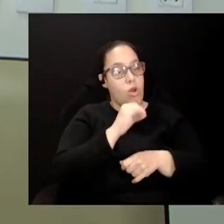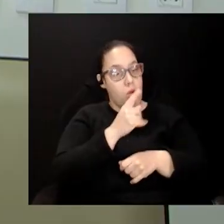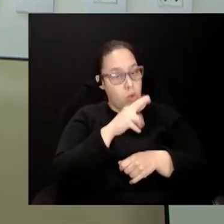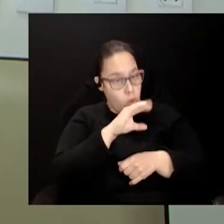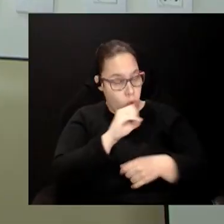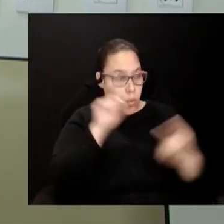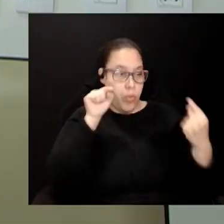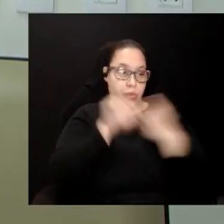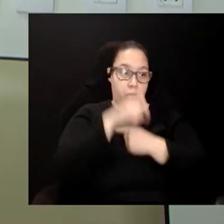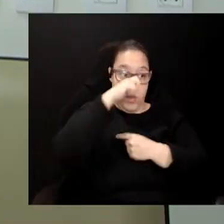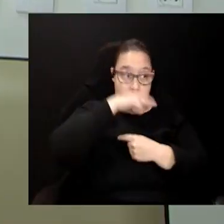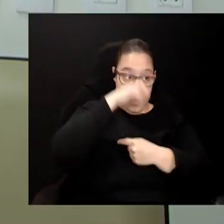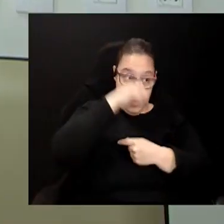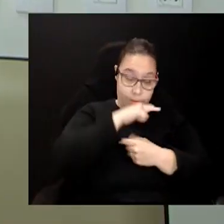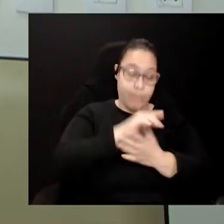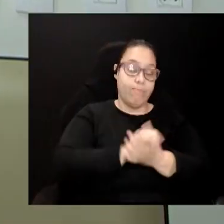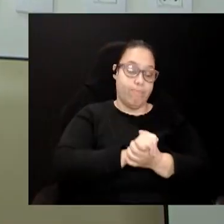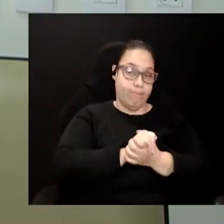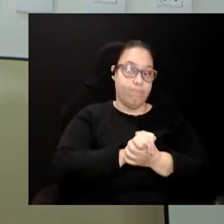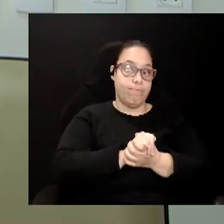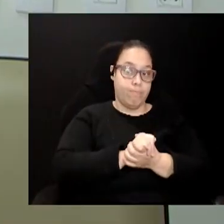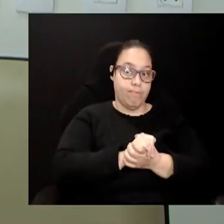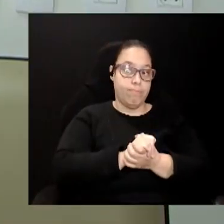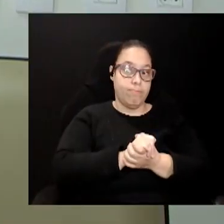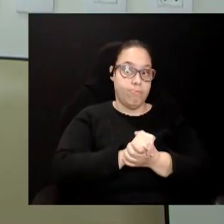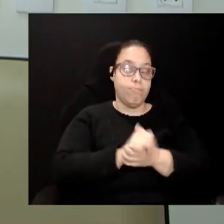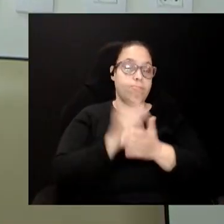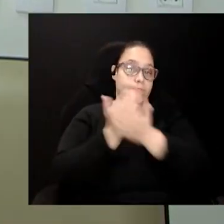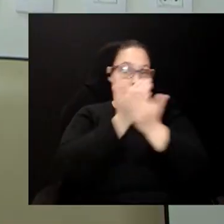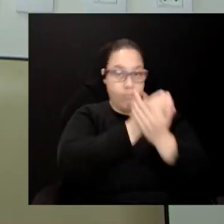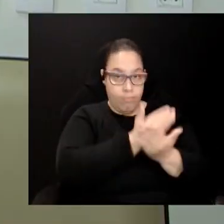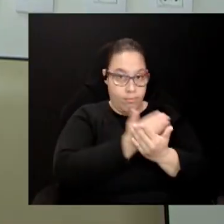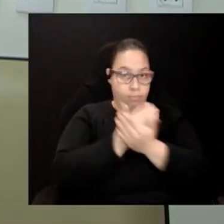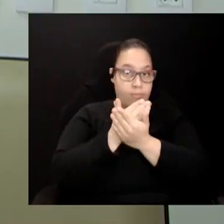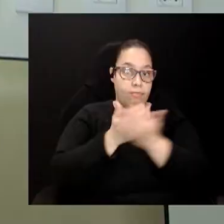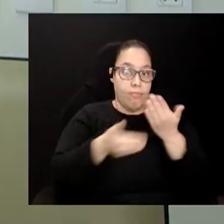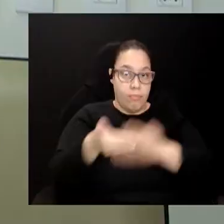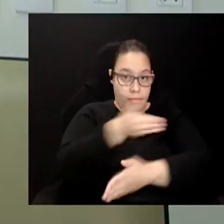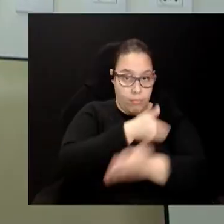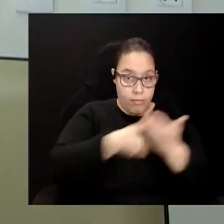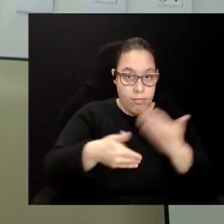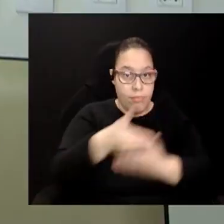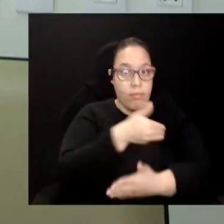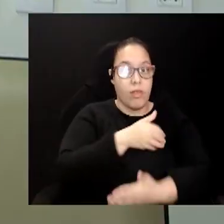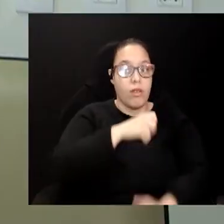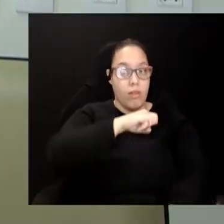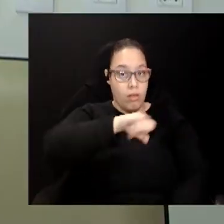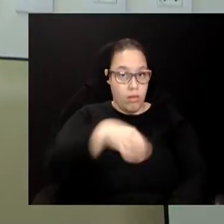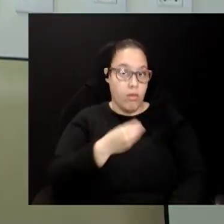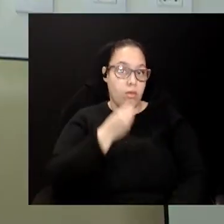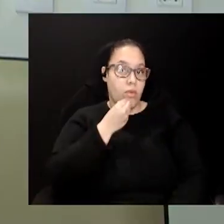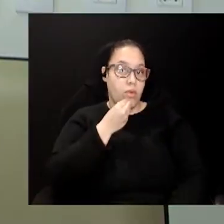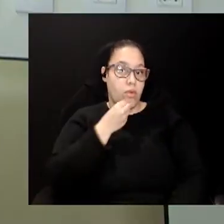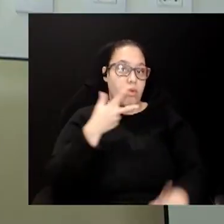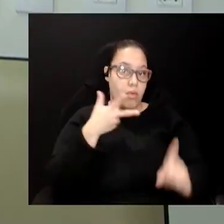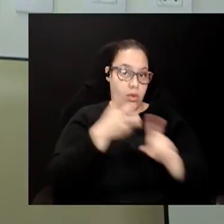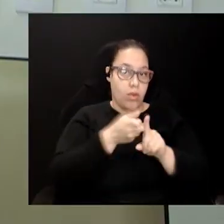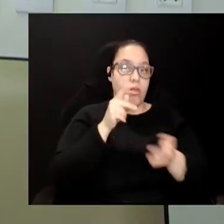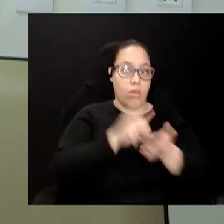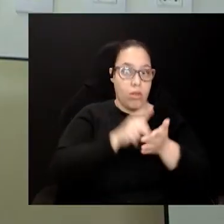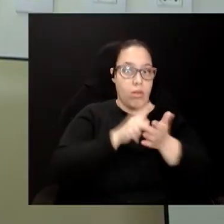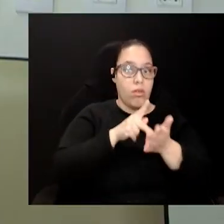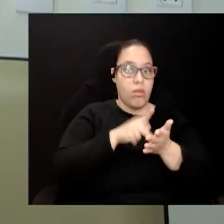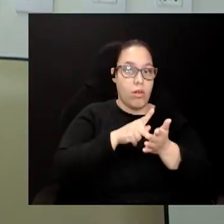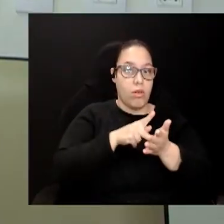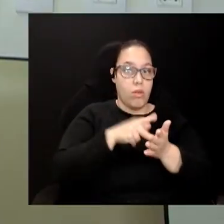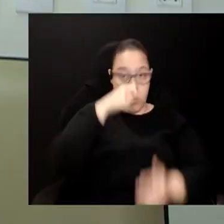influenza. Então, nesse estudo, quem participar, ele vai ter a oportunidade de tomar realmente uma vacina da gripe, ou